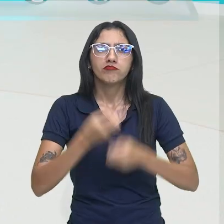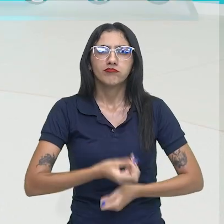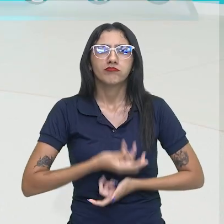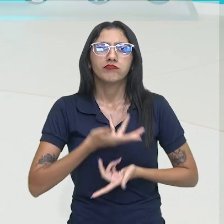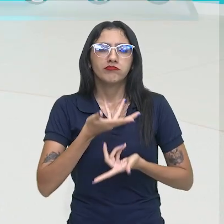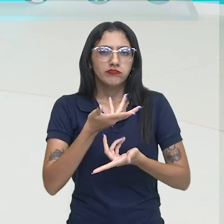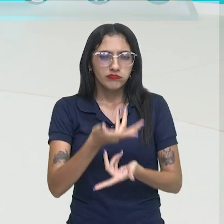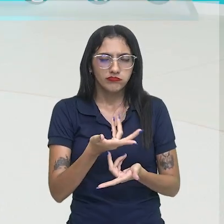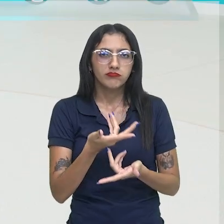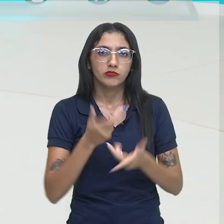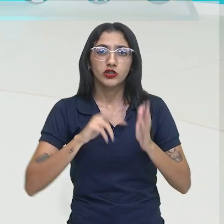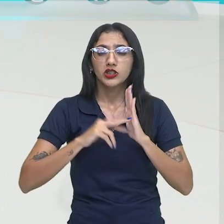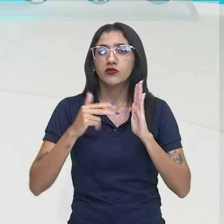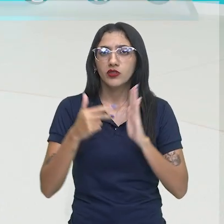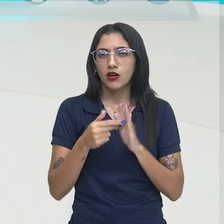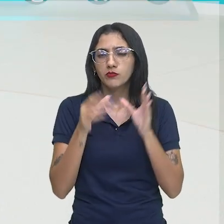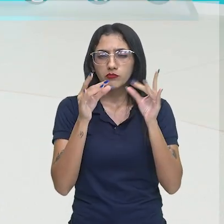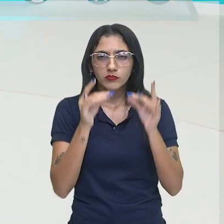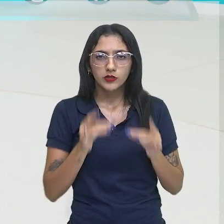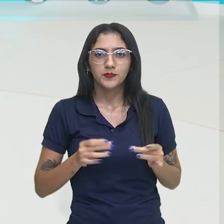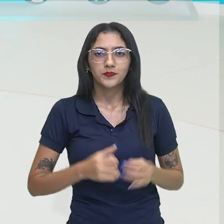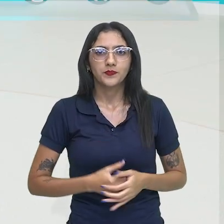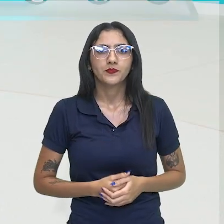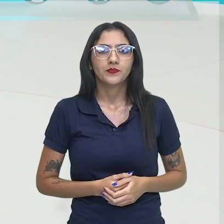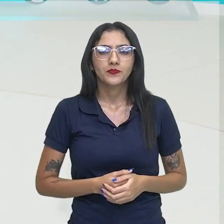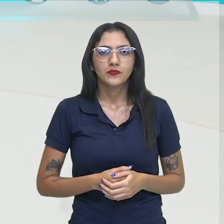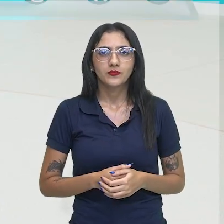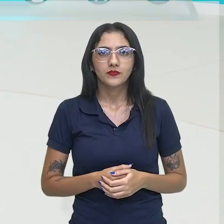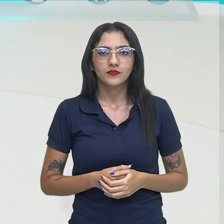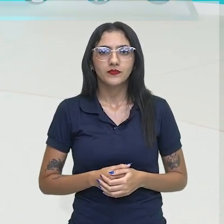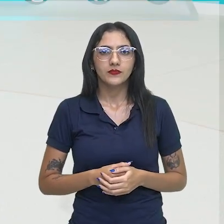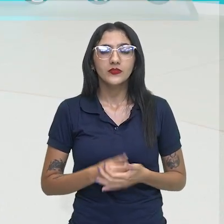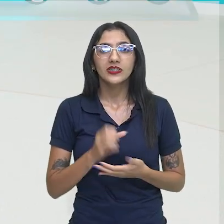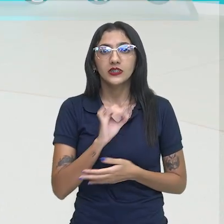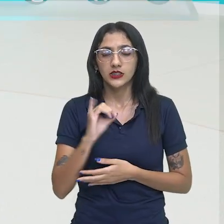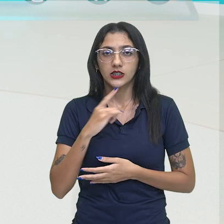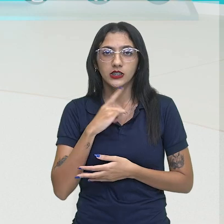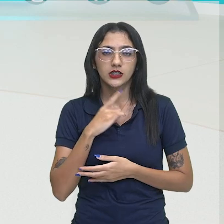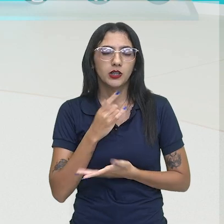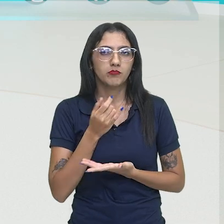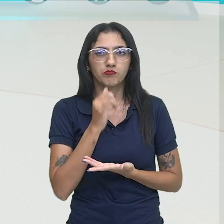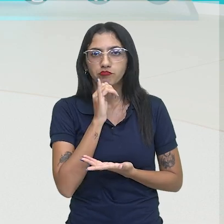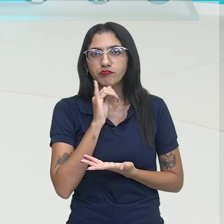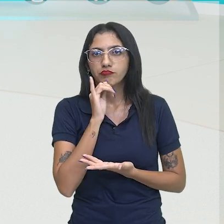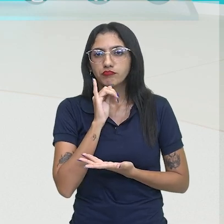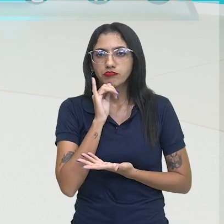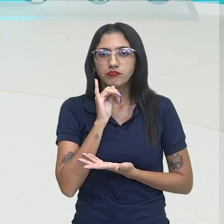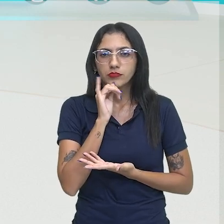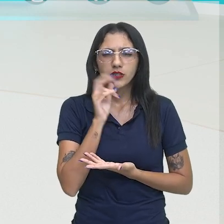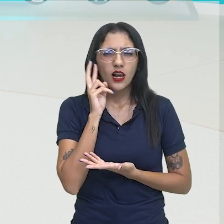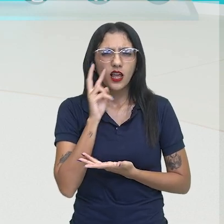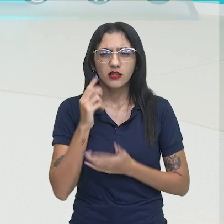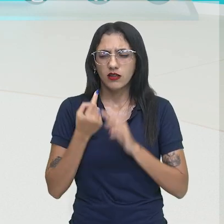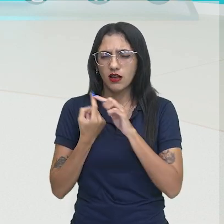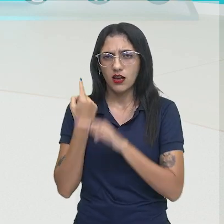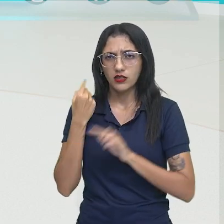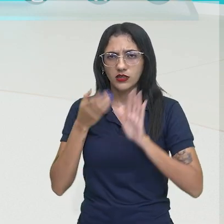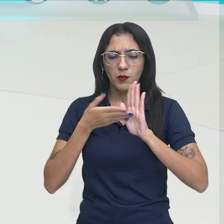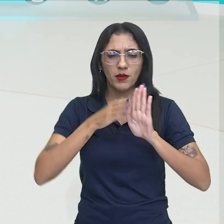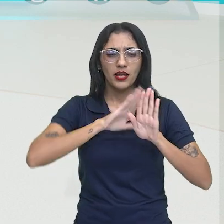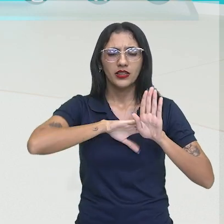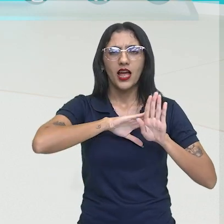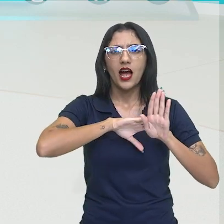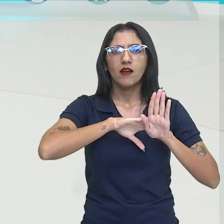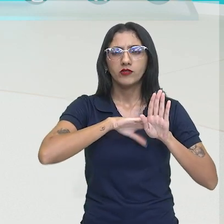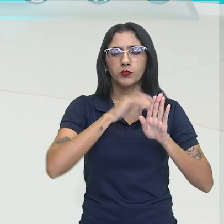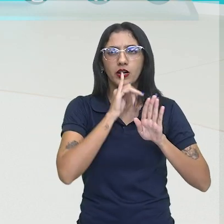trazer outro sentido. Porque quando eu coloco lá, como eu falei para vocês, lá da metáfora, ela é